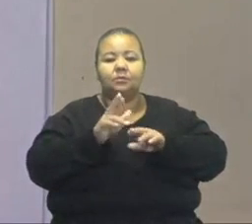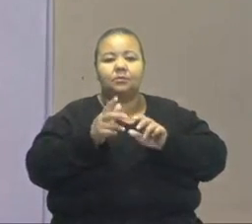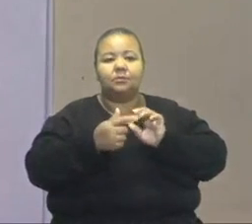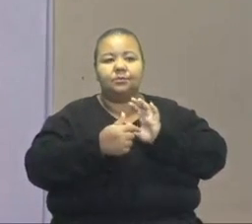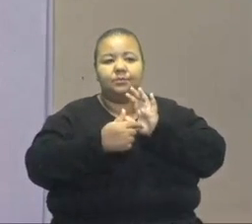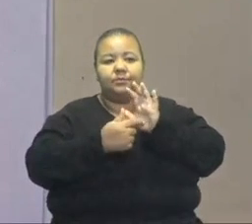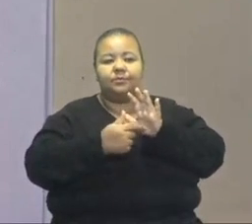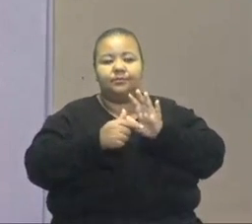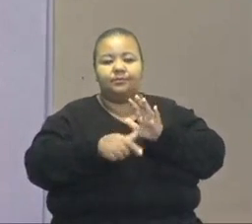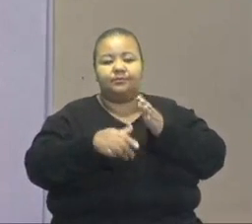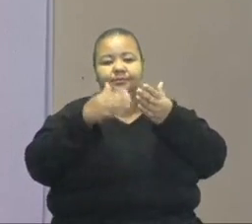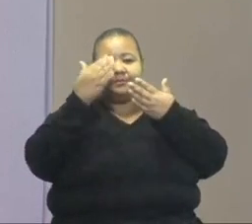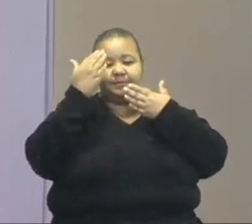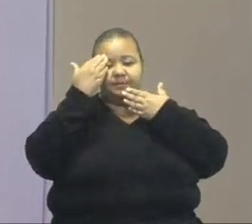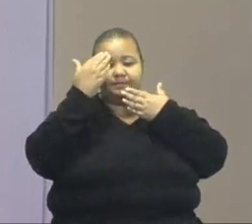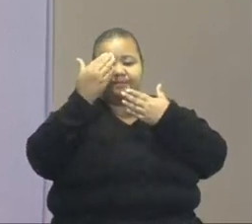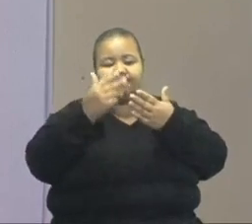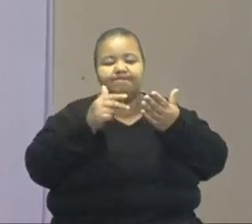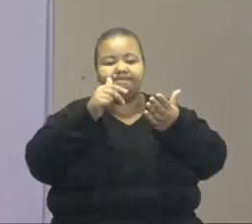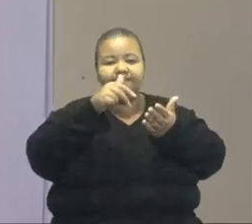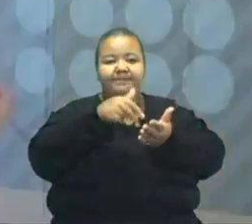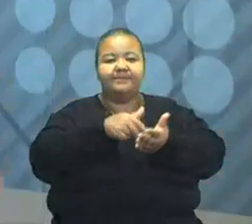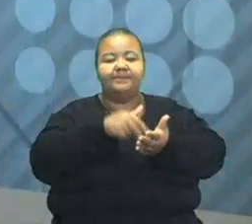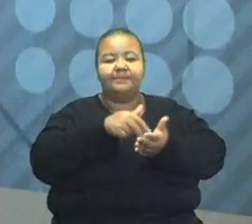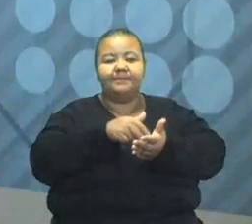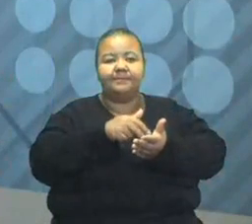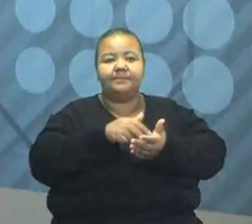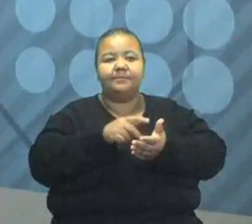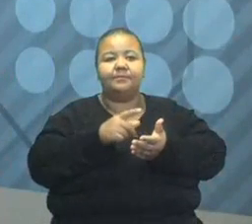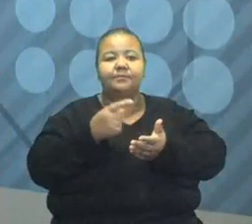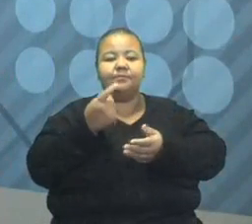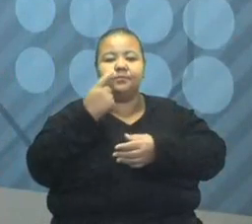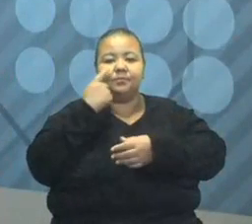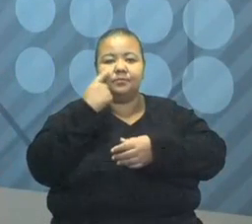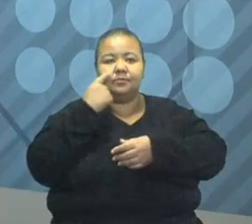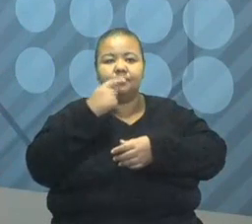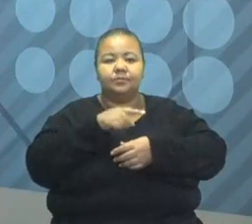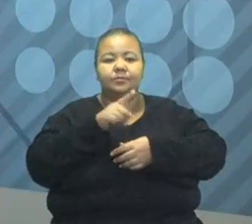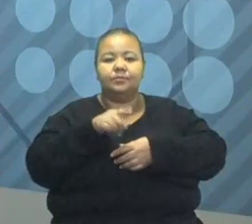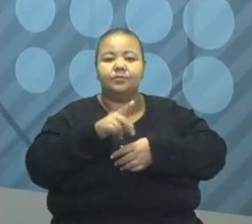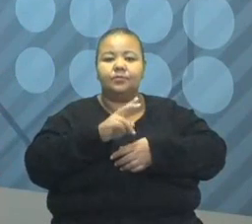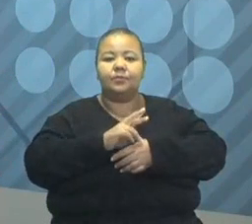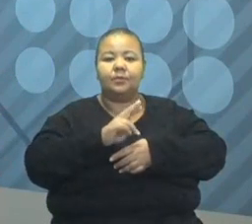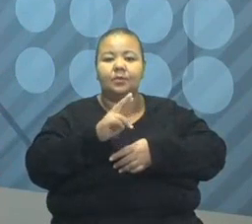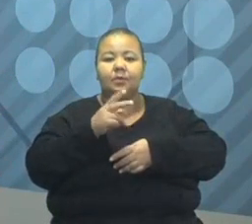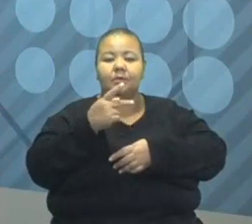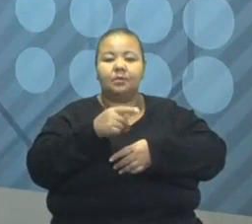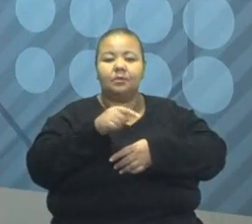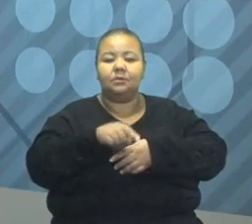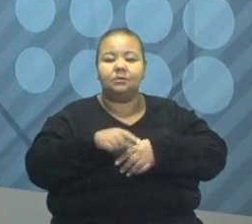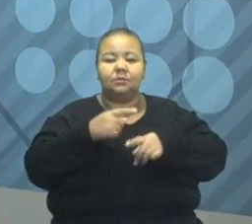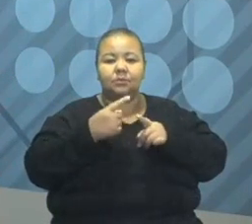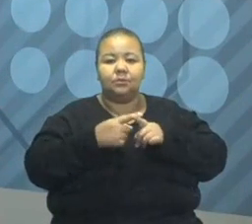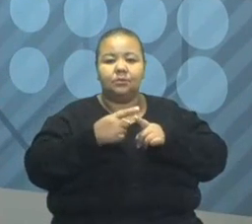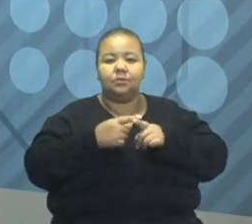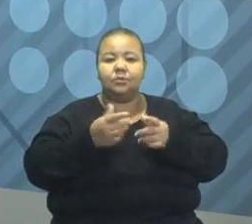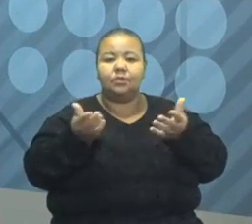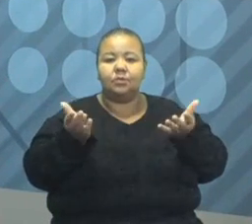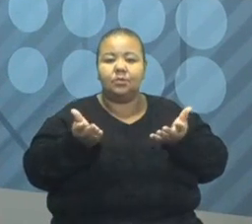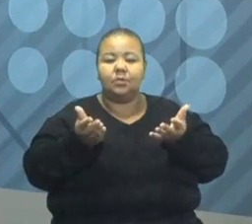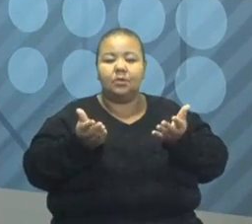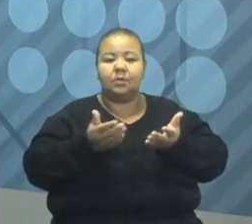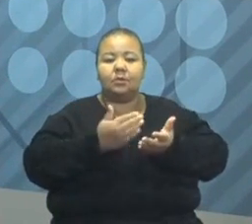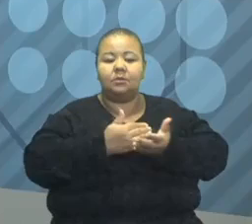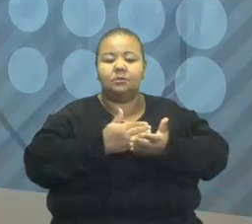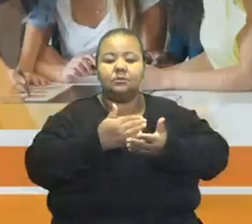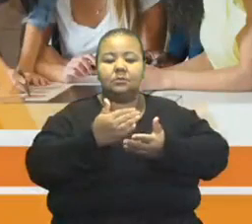apresentado. Então, obrigada pela sua participação. E nós verificamos, assim, o resultado deste produto. Agora, dando